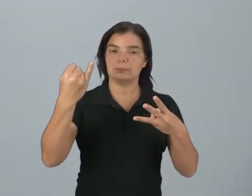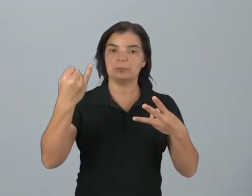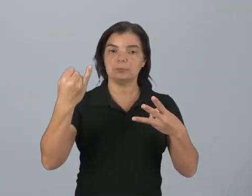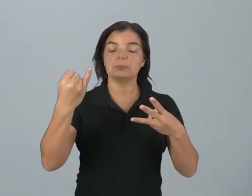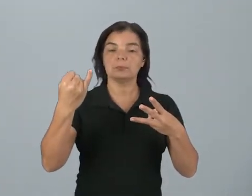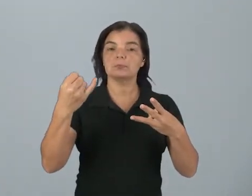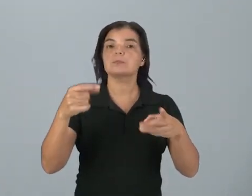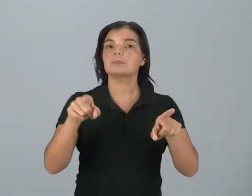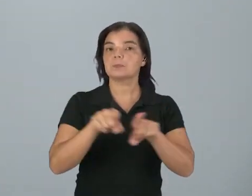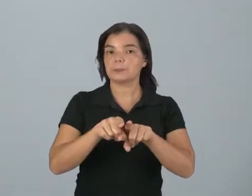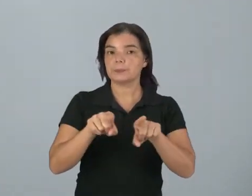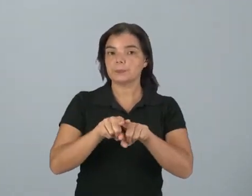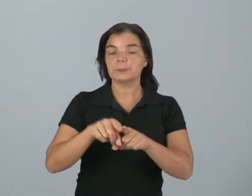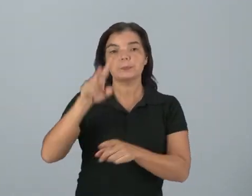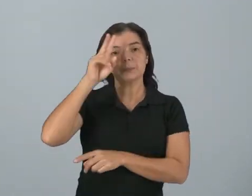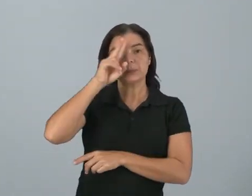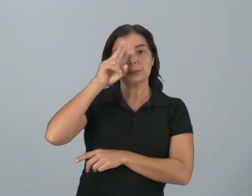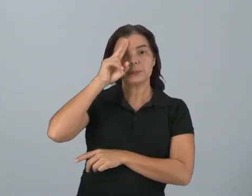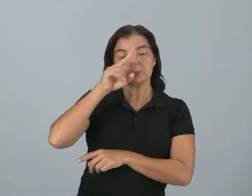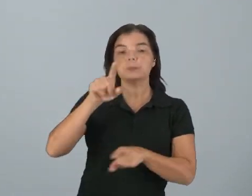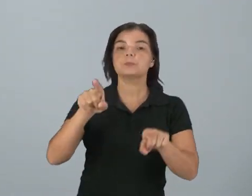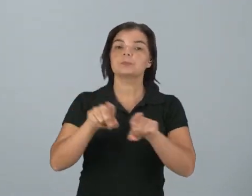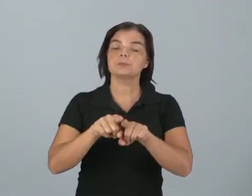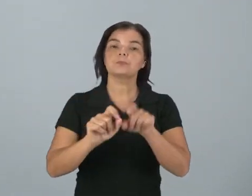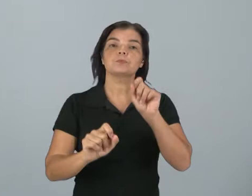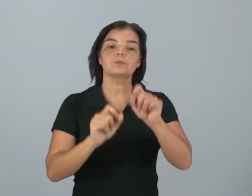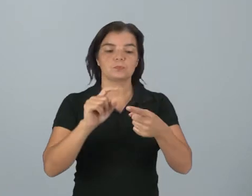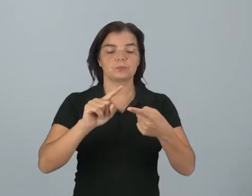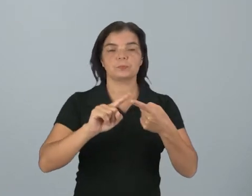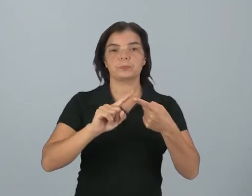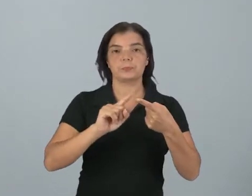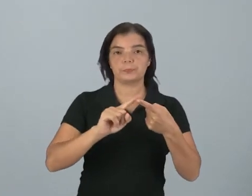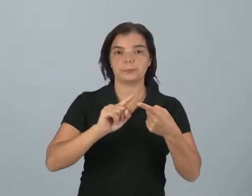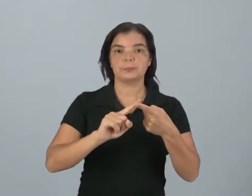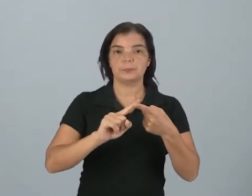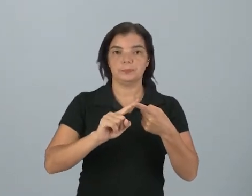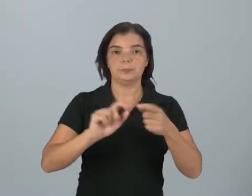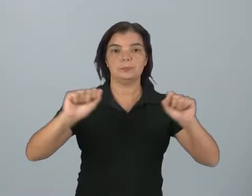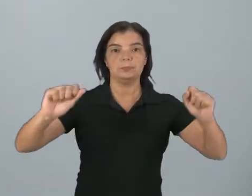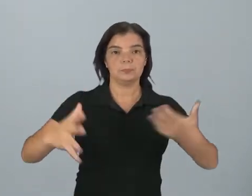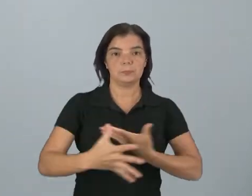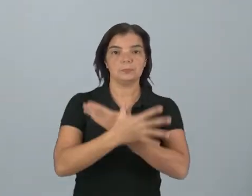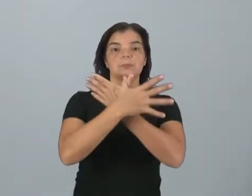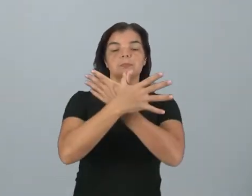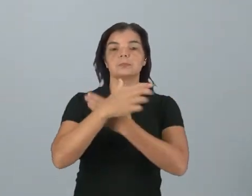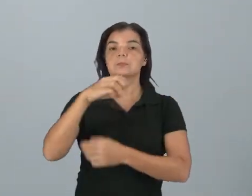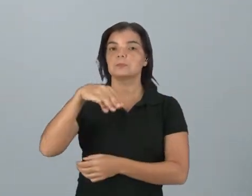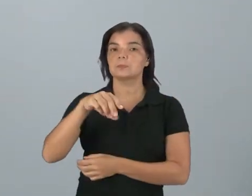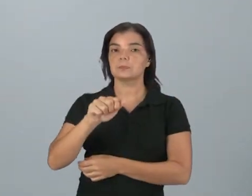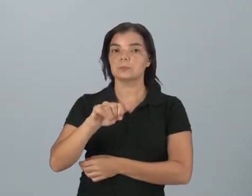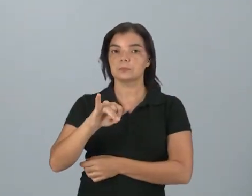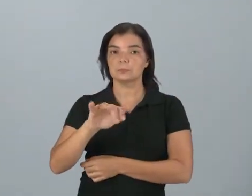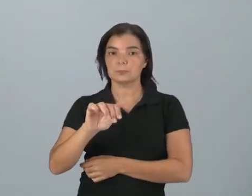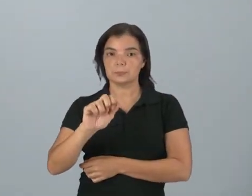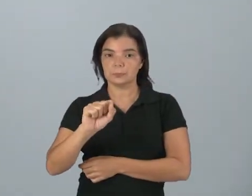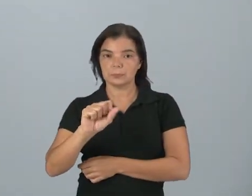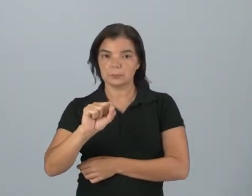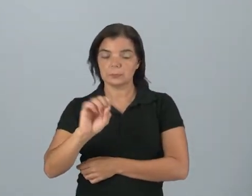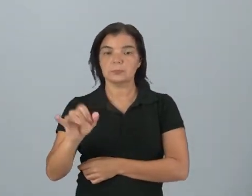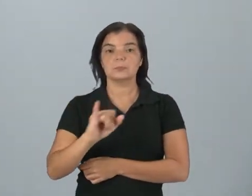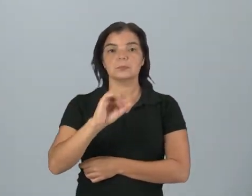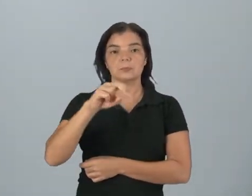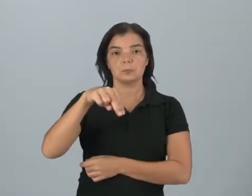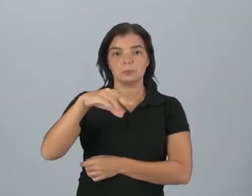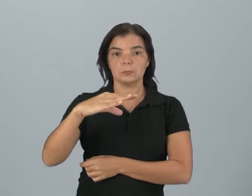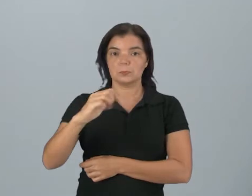nesses aspectos históricos, que são os astecas, os maias e os incas, certo? E